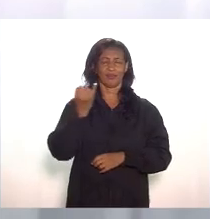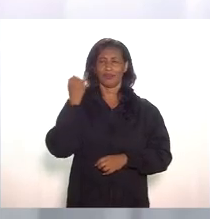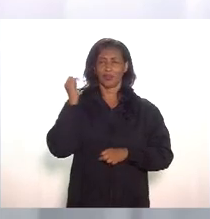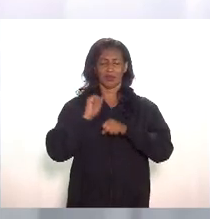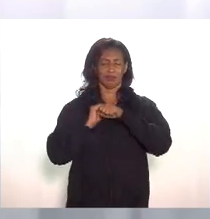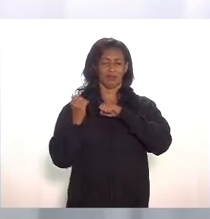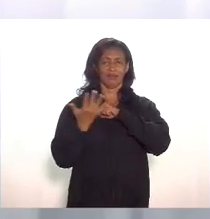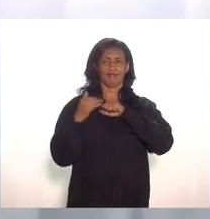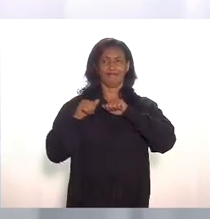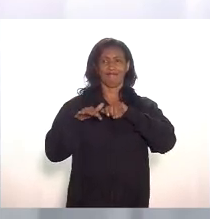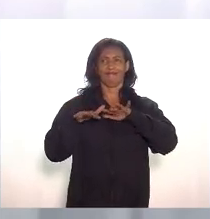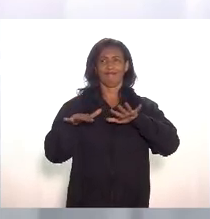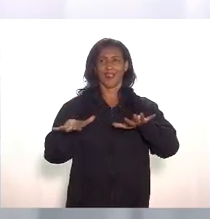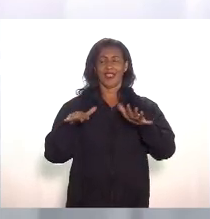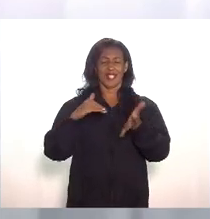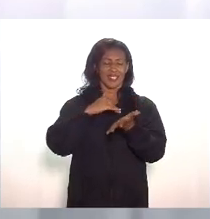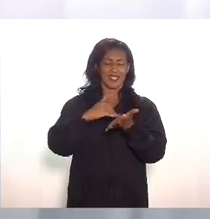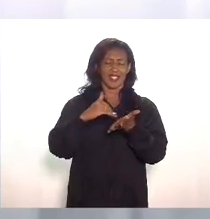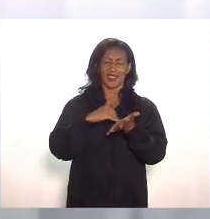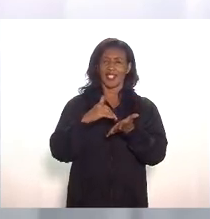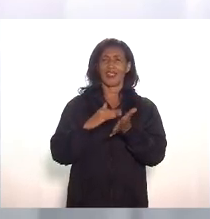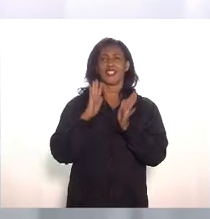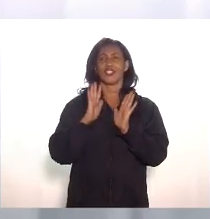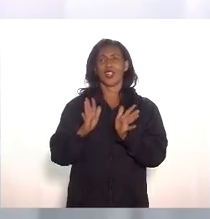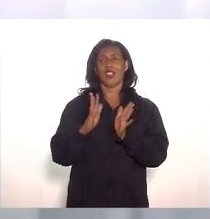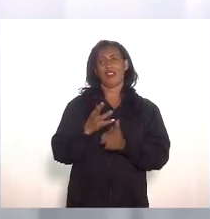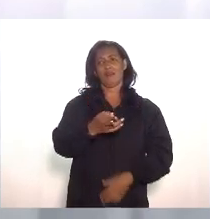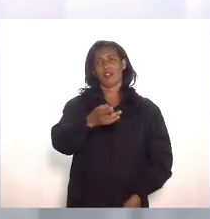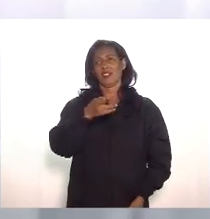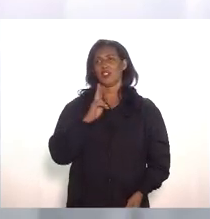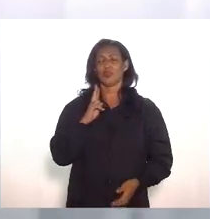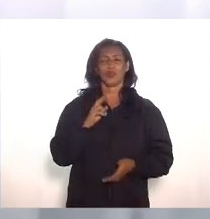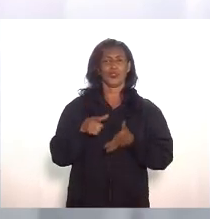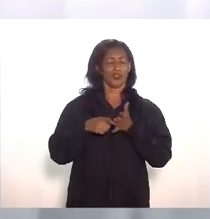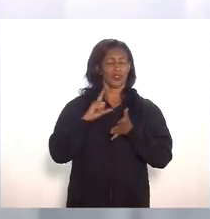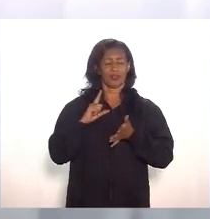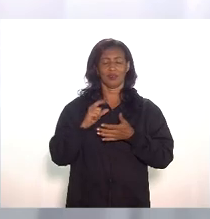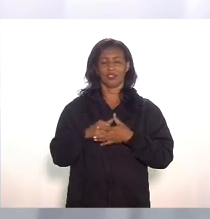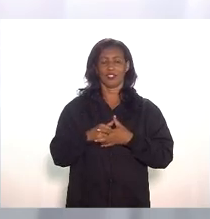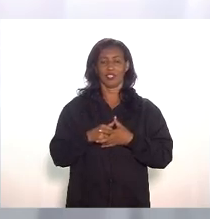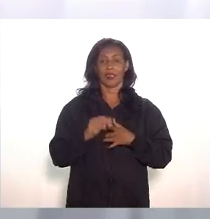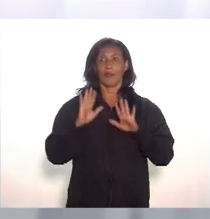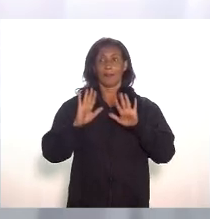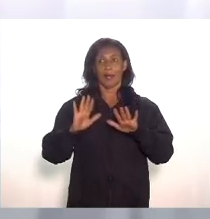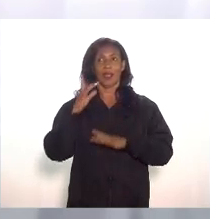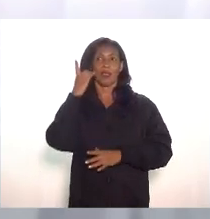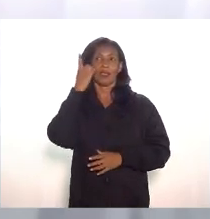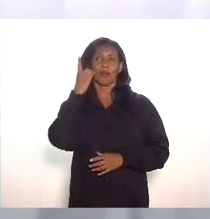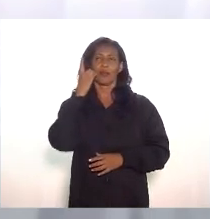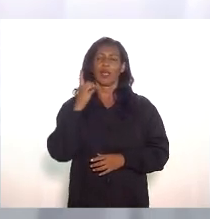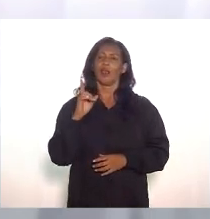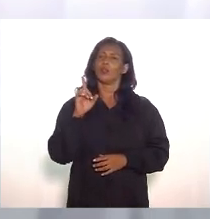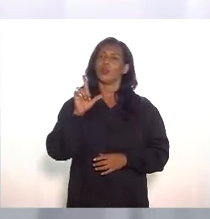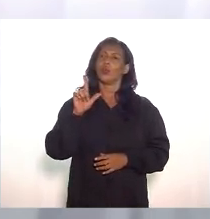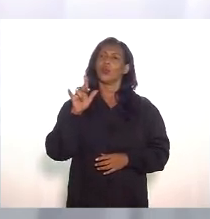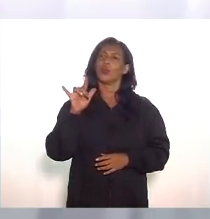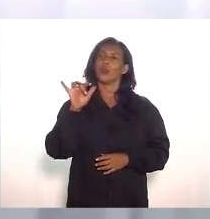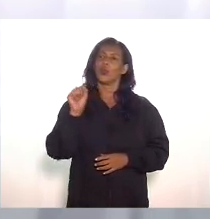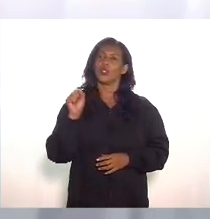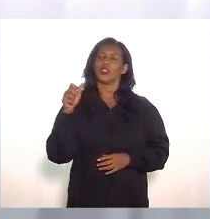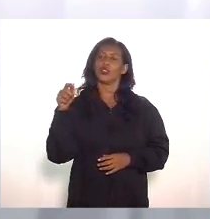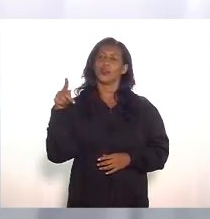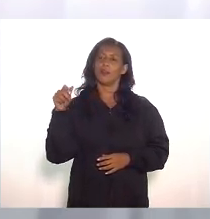pandemia, as secretarias já eram para ter se posicionado, já era para ter dado a resposta. Enfim, deputado Luiz Paulo, e também lembrando a